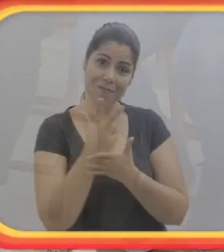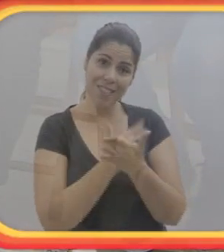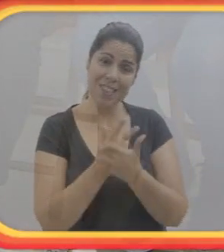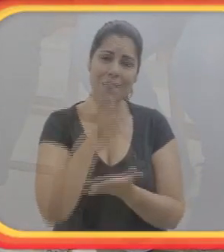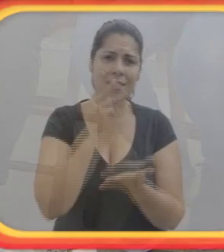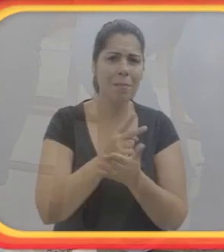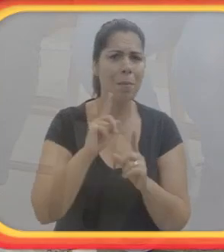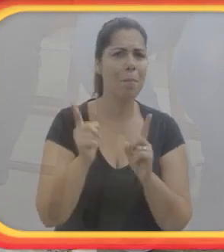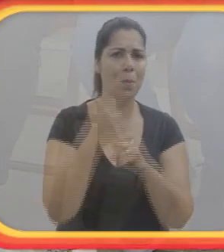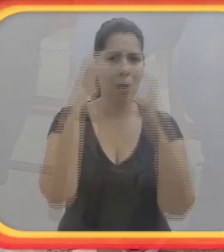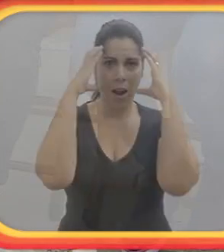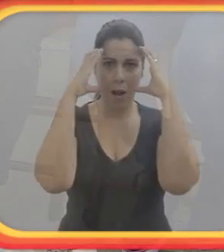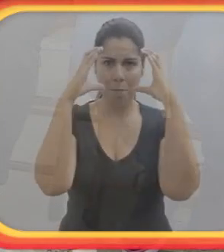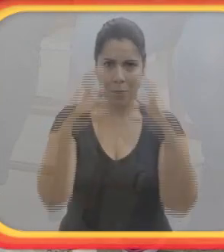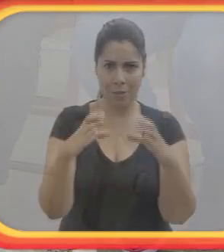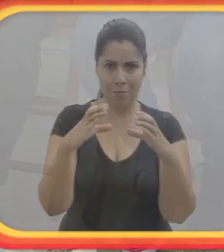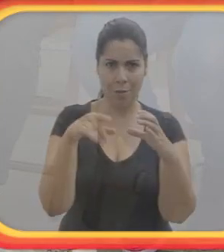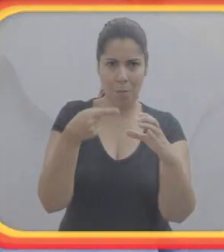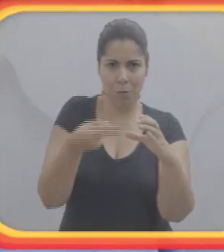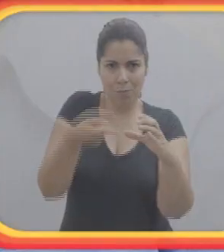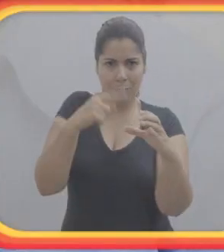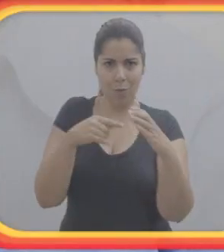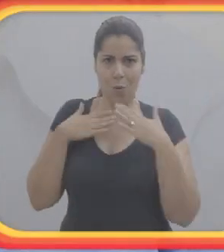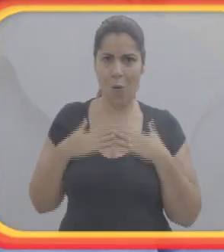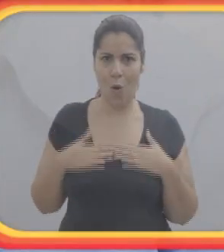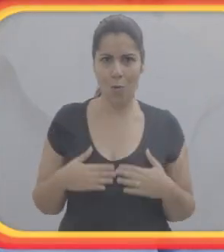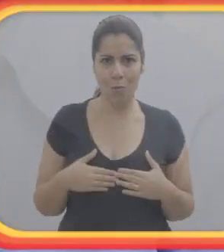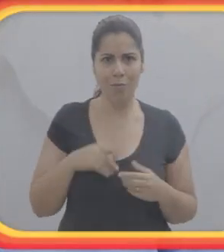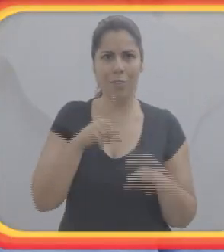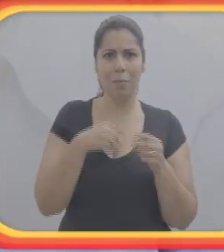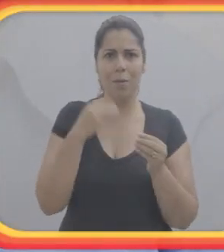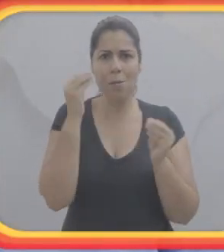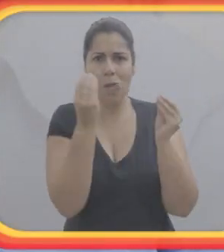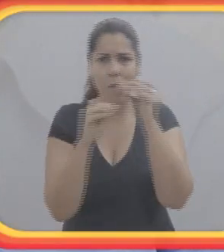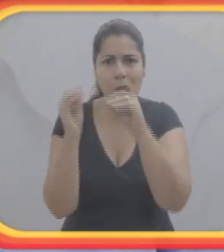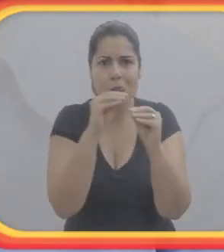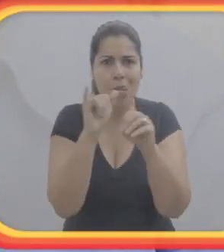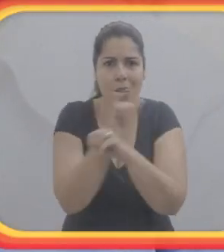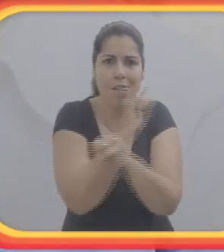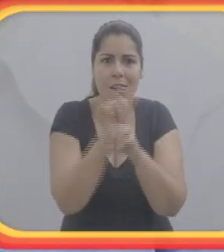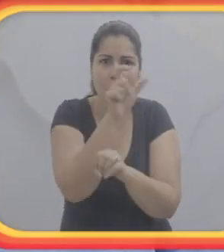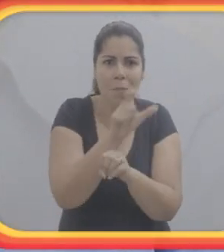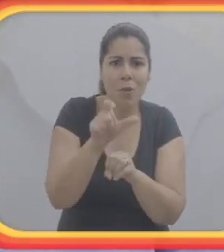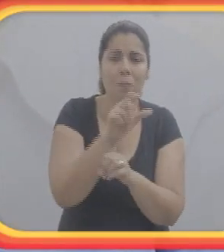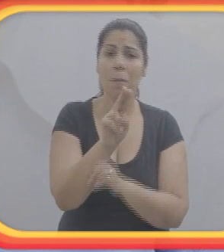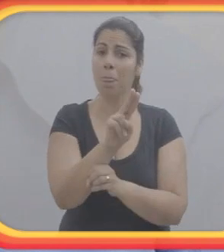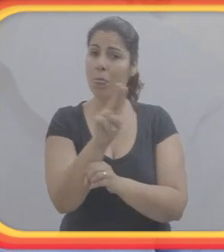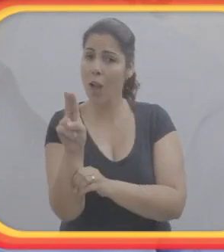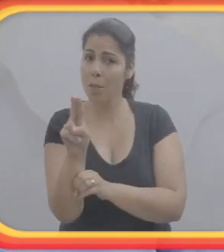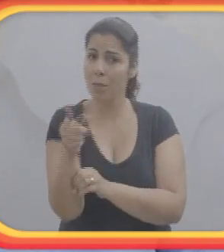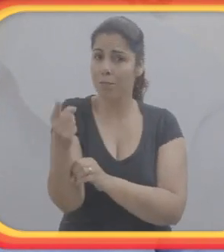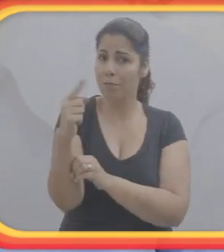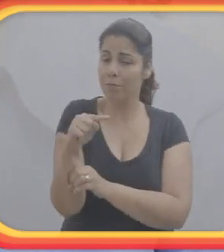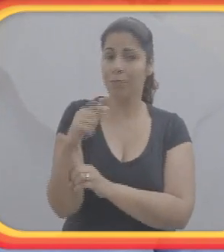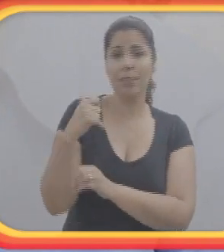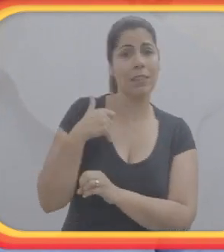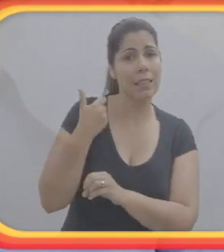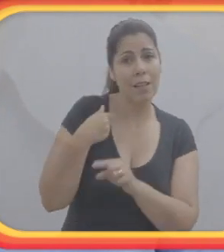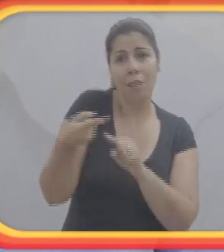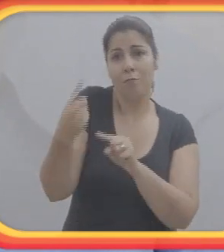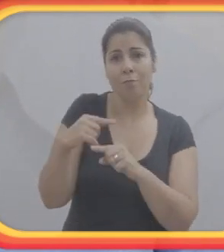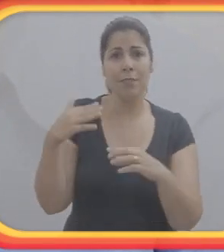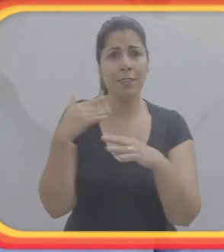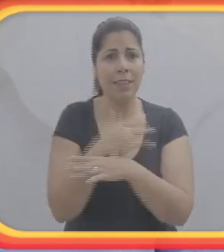a cabeça, depois o corpo, aí depois eu coloquei a descrição da personagem, do nome, a